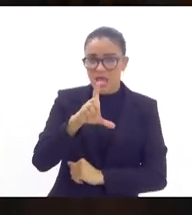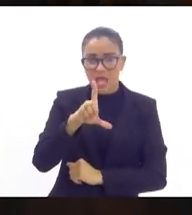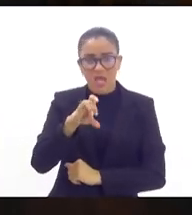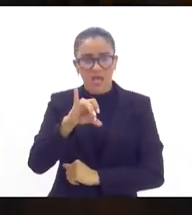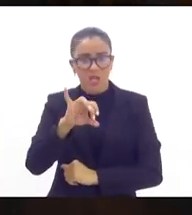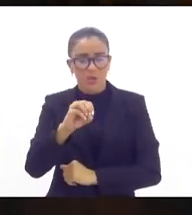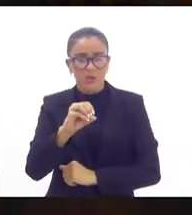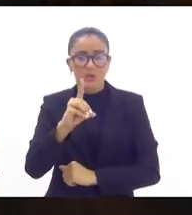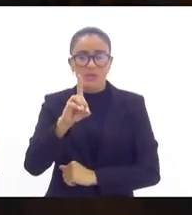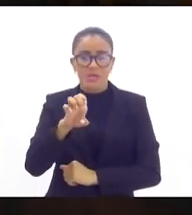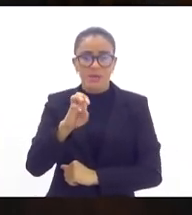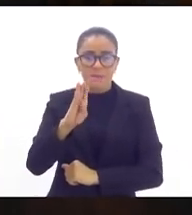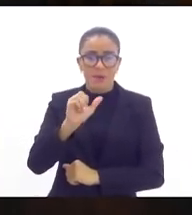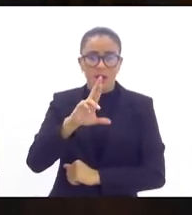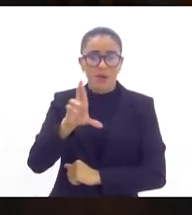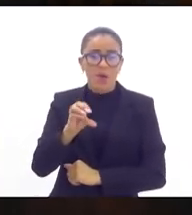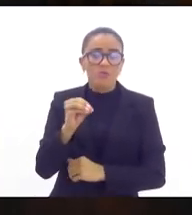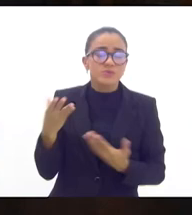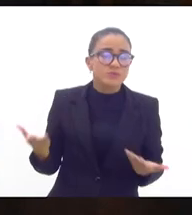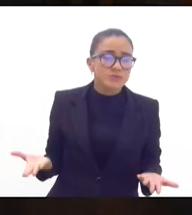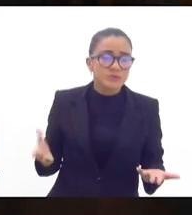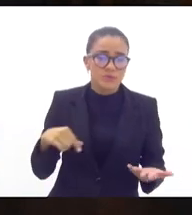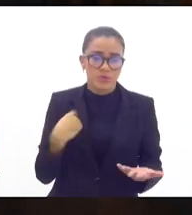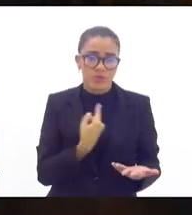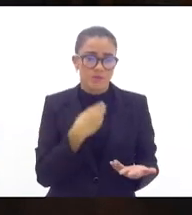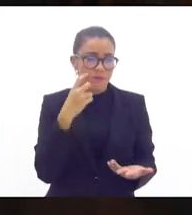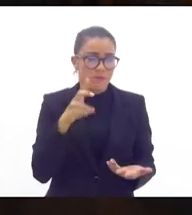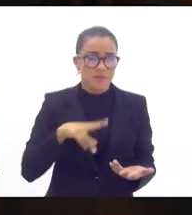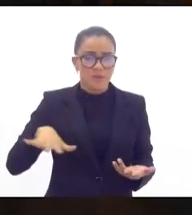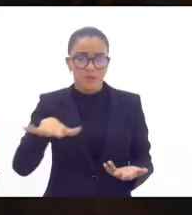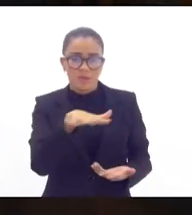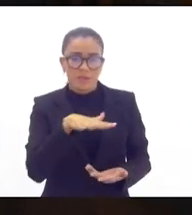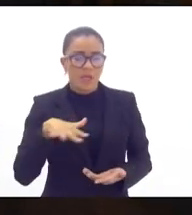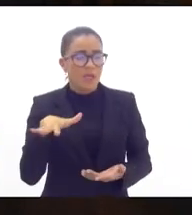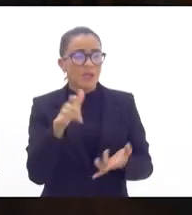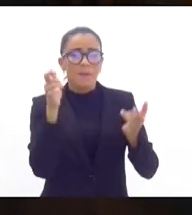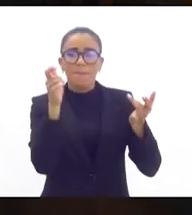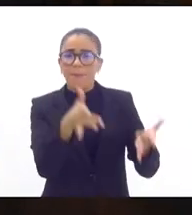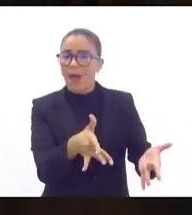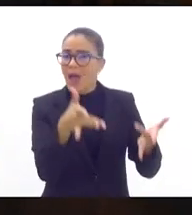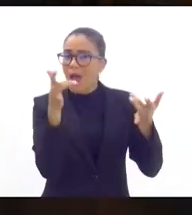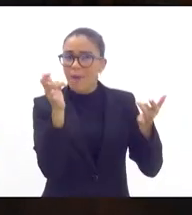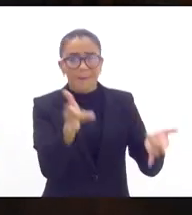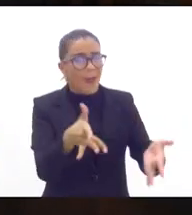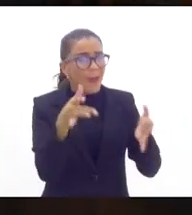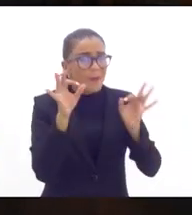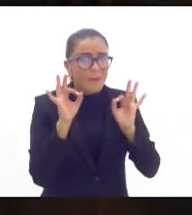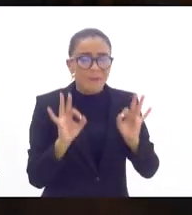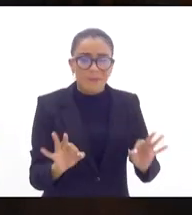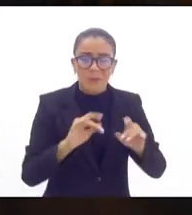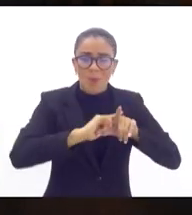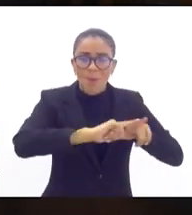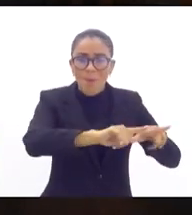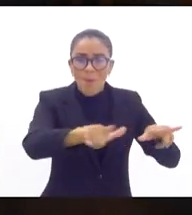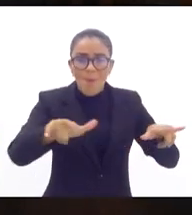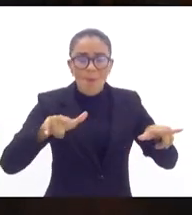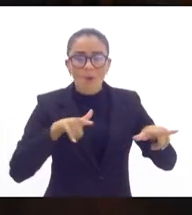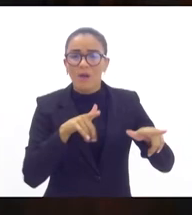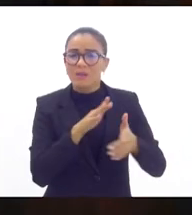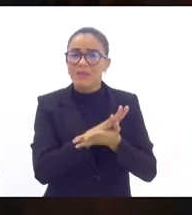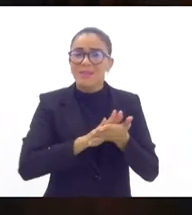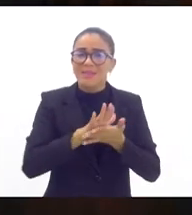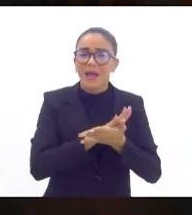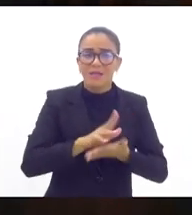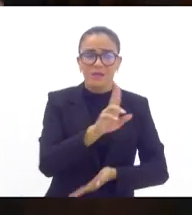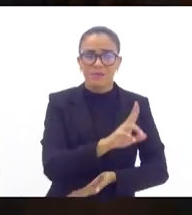essa que é verdade então hoje a gente vê aquele espaço ali do cérebro de Barro Ocioso abandonado e nada é feito com aquilo ali